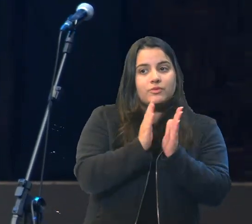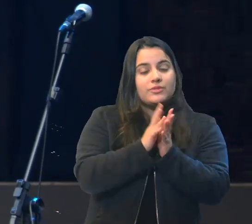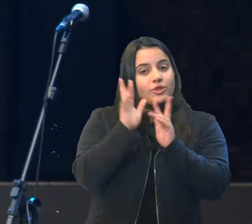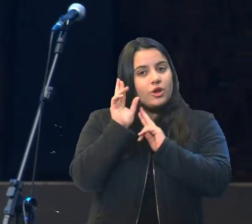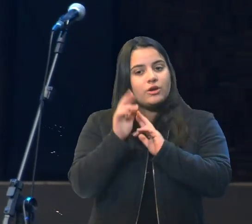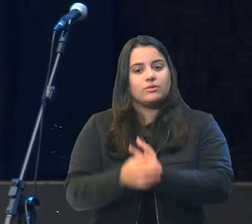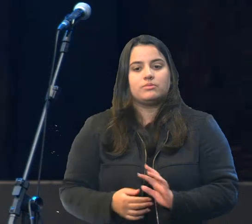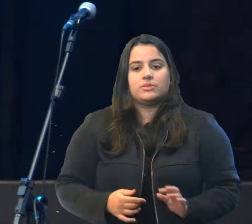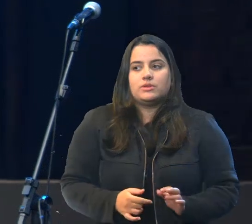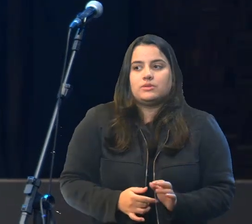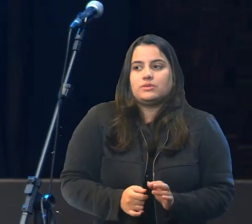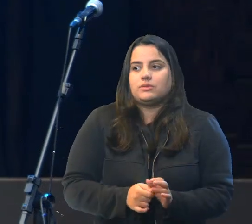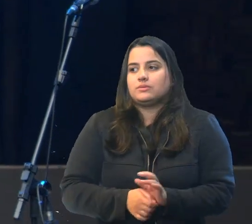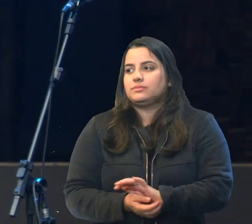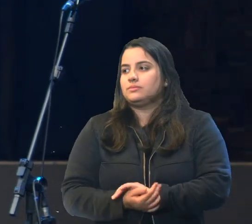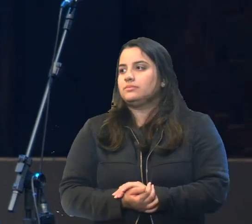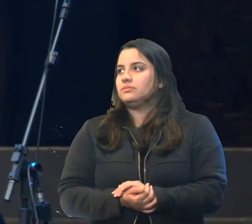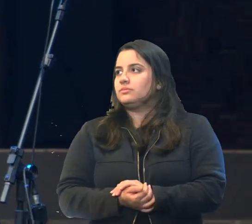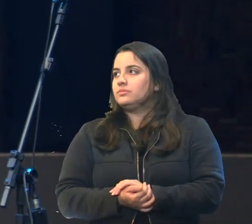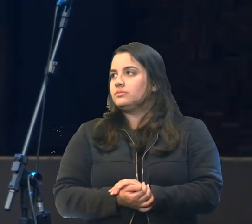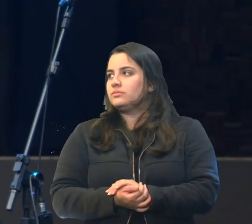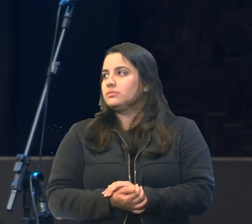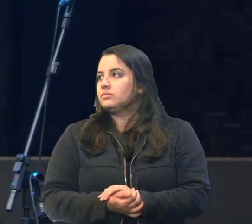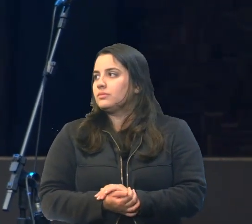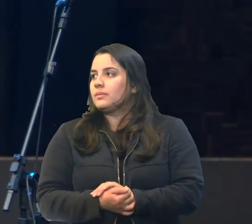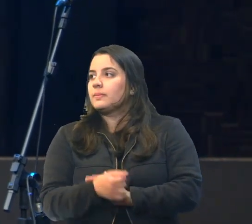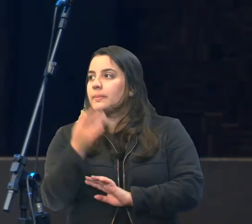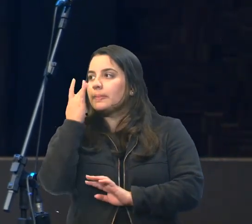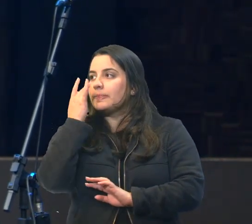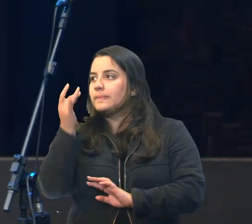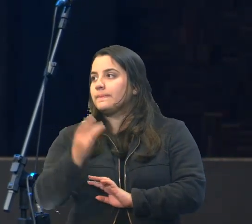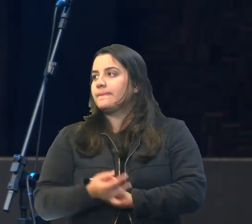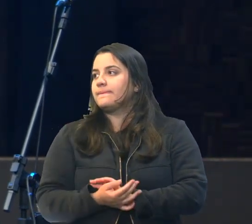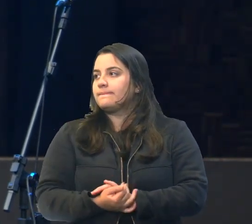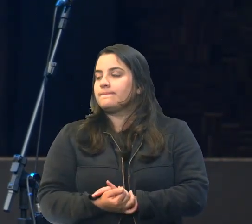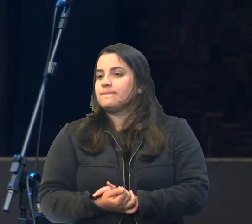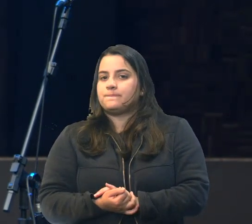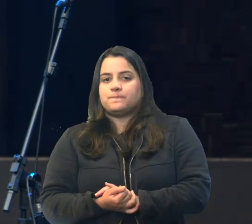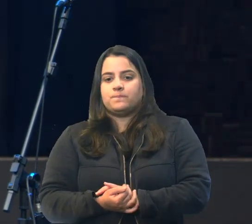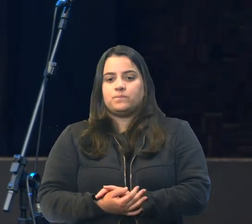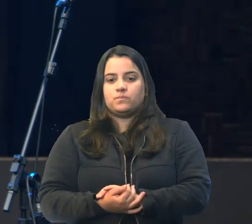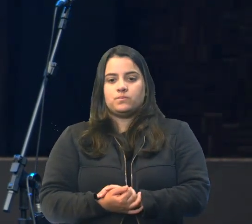Para você ter uma noção, presta atenção, criatura.